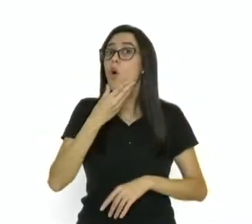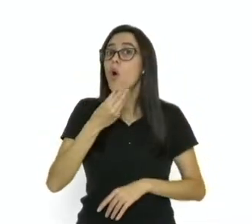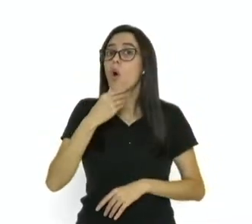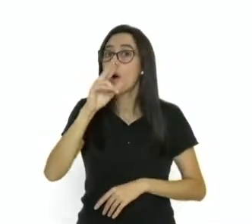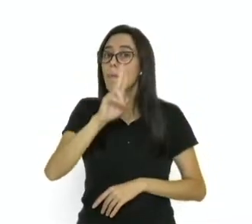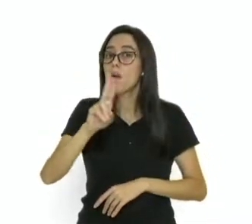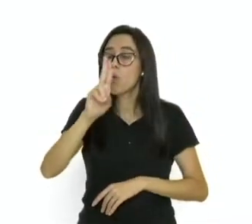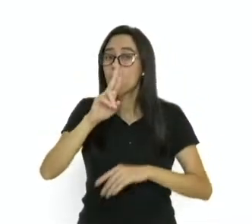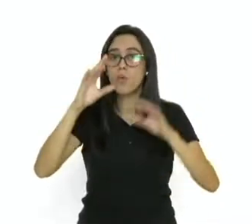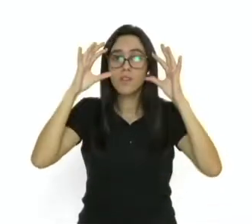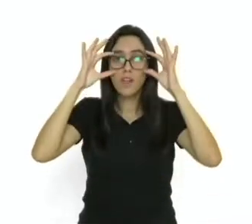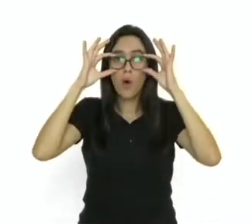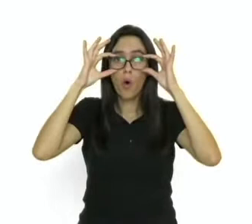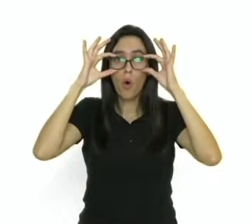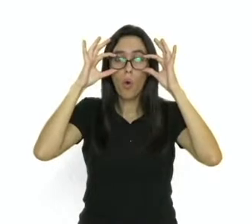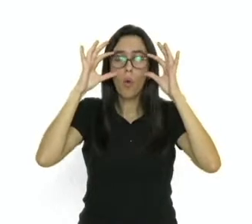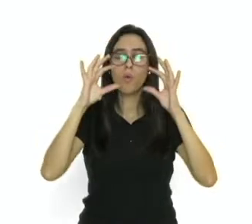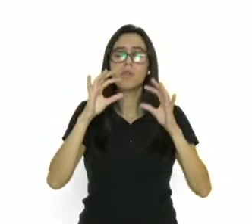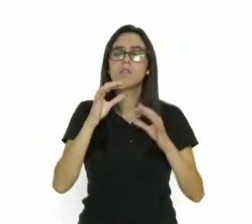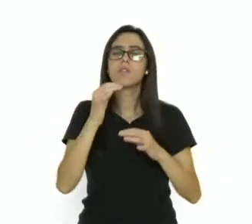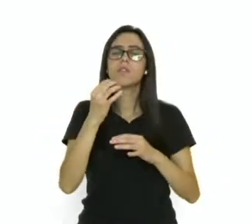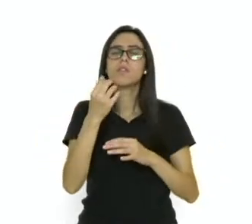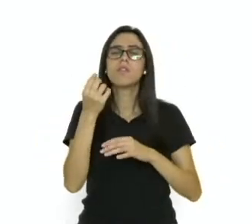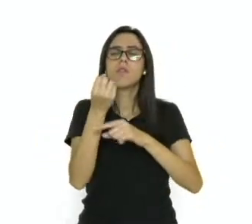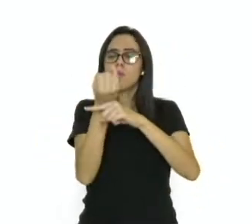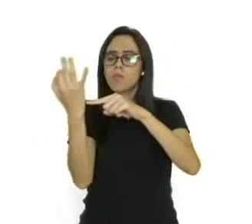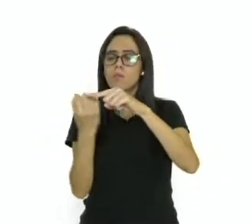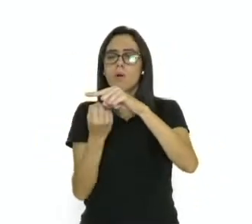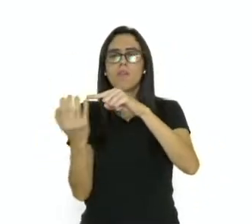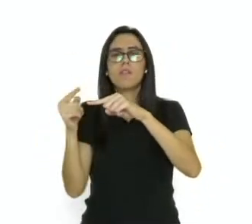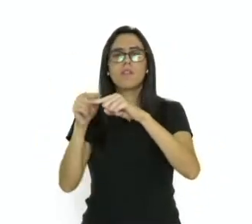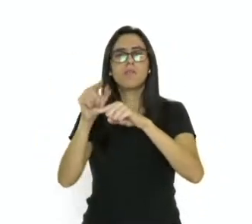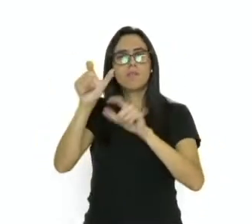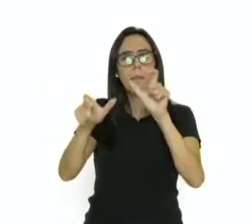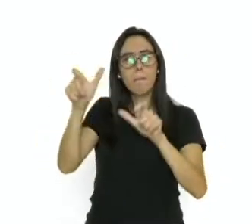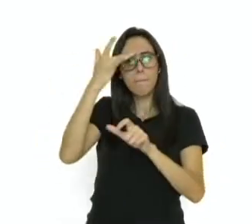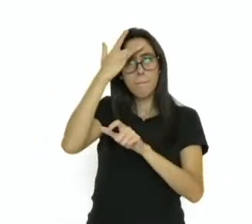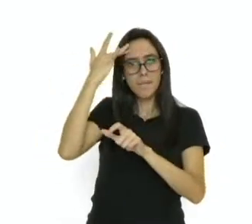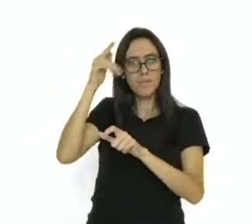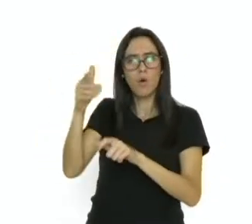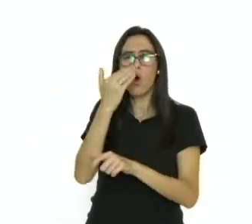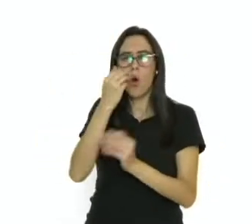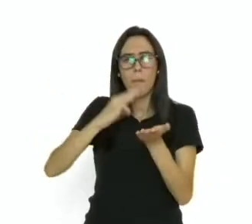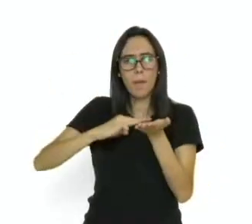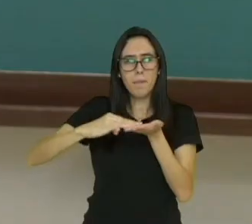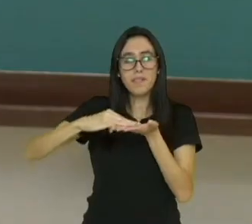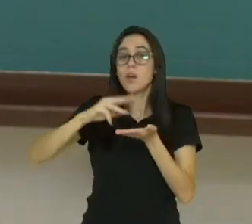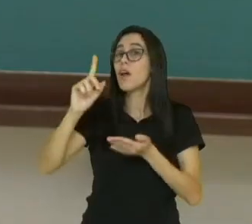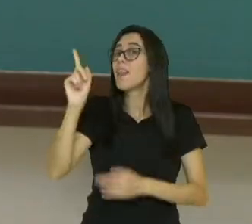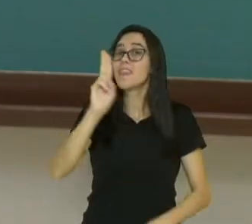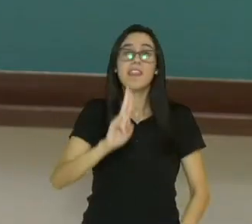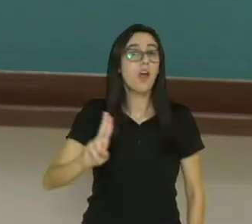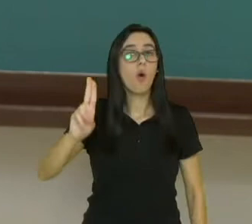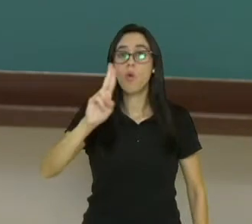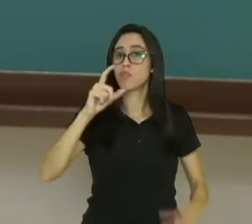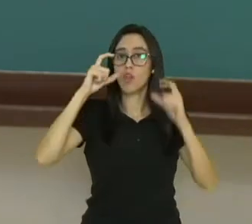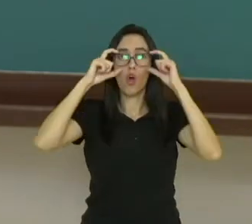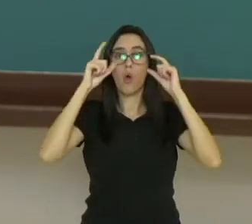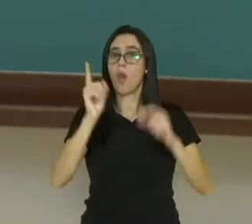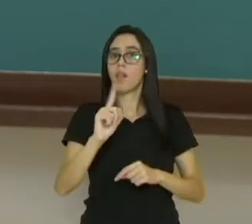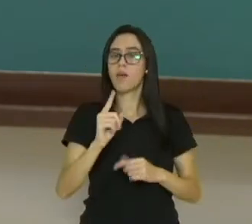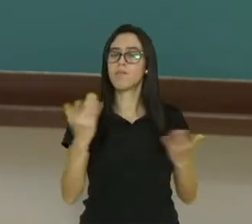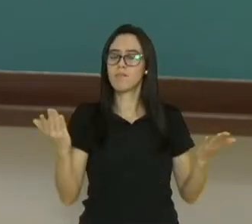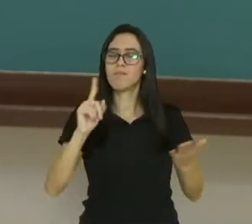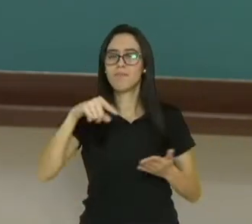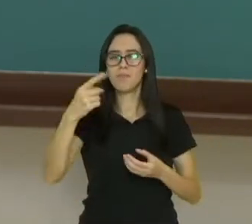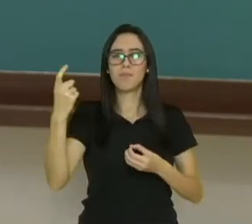óculos, que fração das pessoas que estavam na barraca de pastel representa os homens que não usavam óculos? Eu já volto